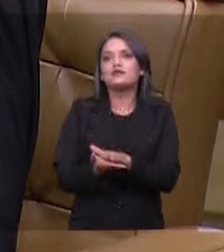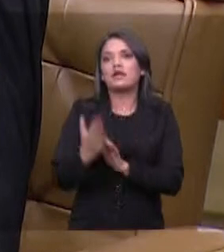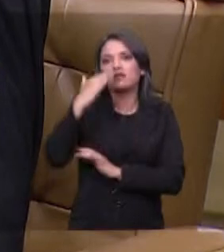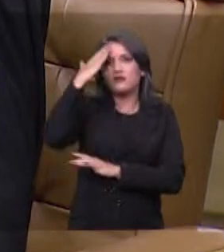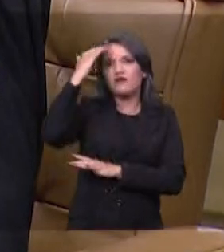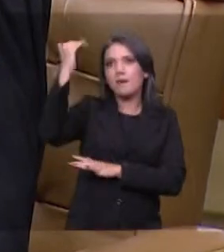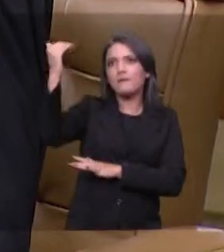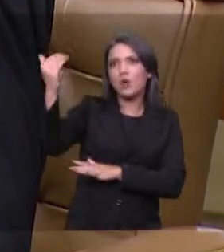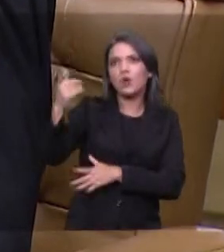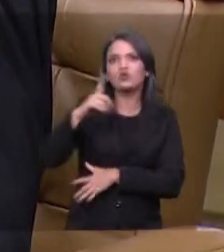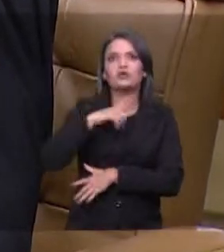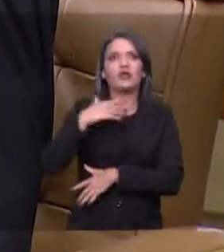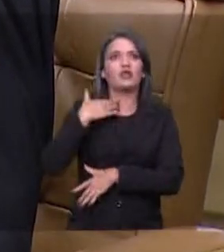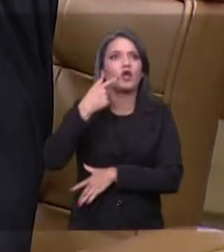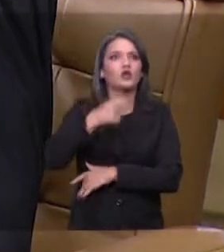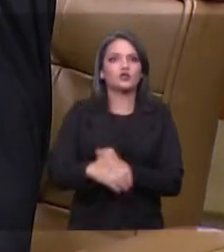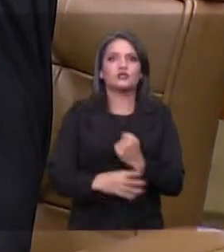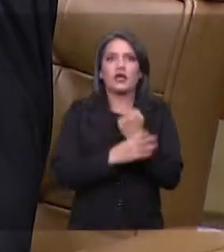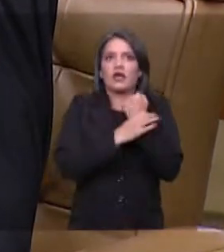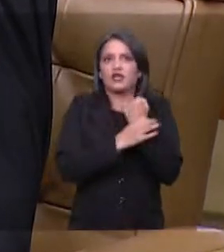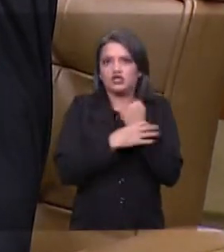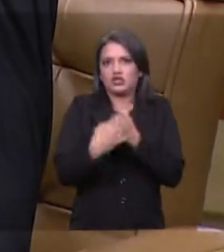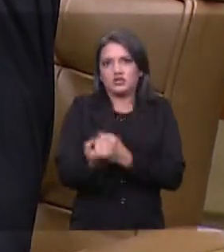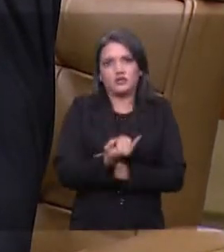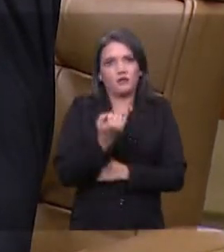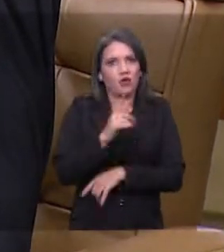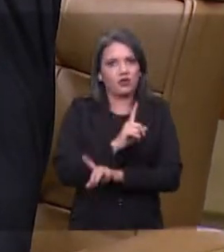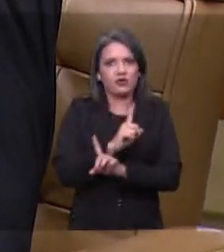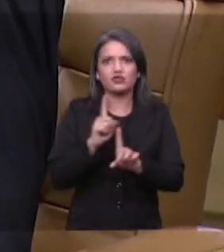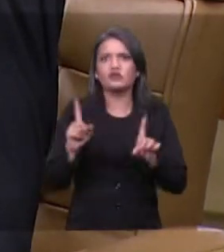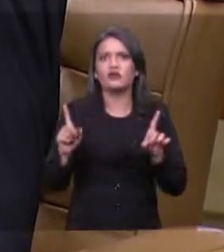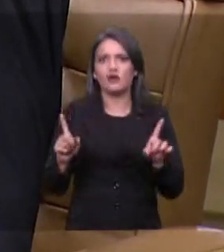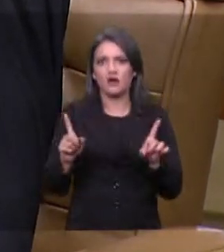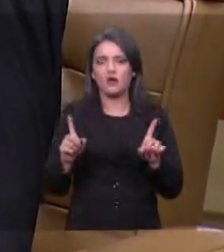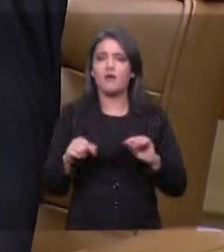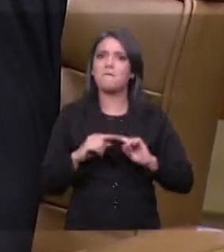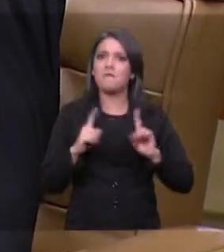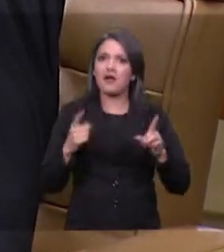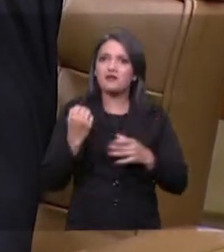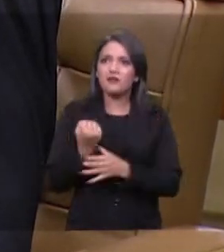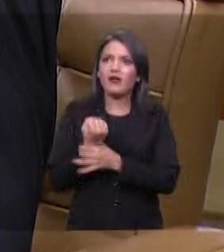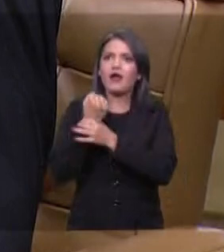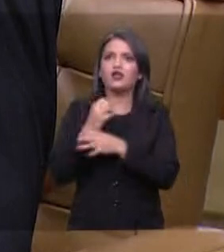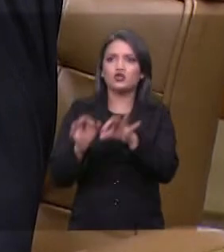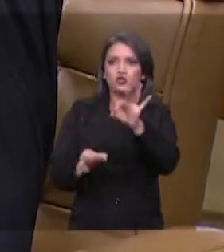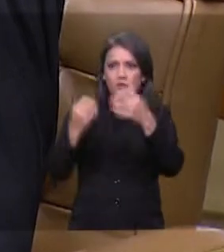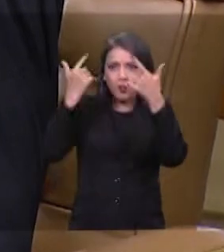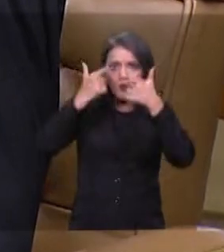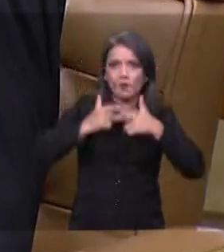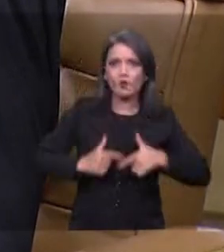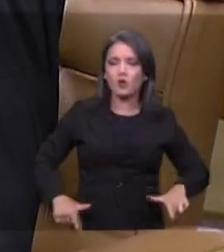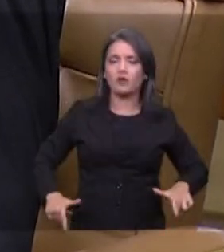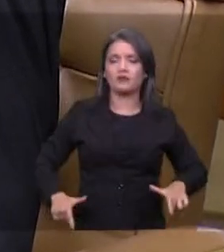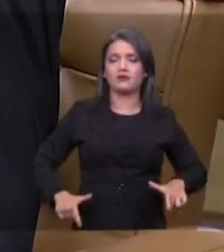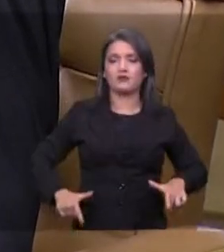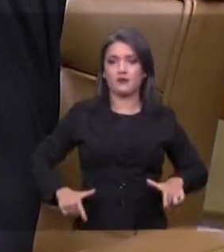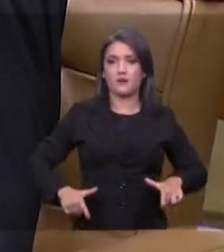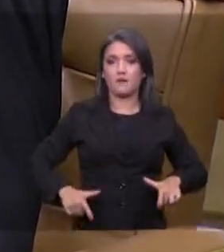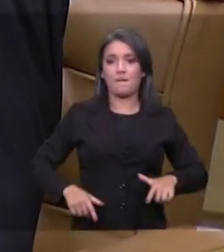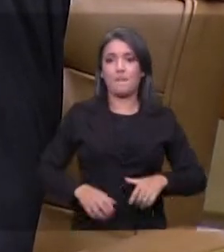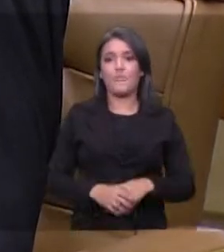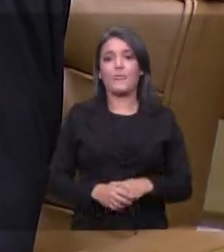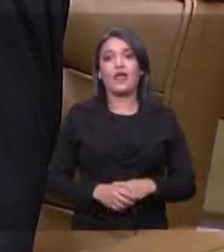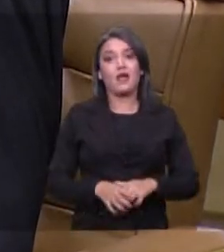que o juiz das garantias deverá ter relevância para garantir a imparcialidade do julgamento. Pelo contrário,